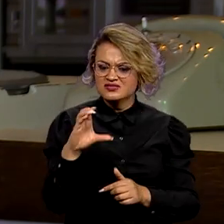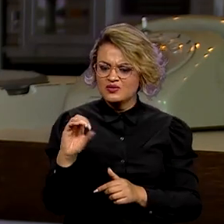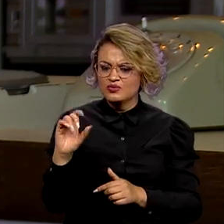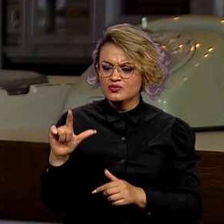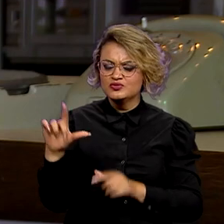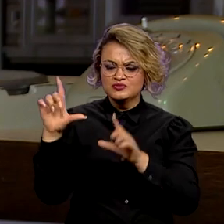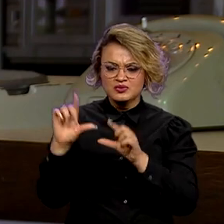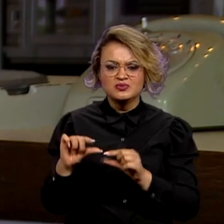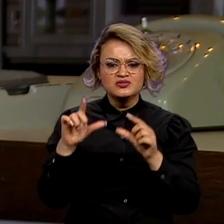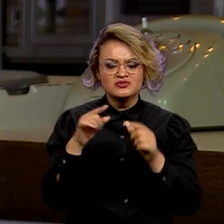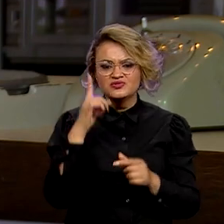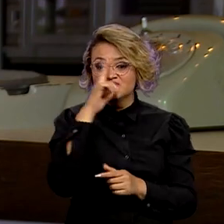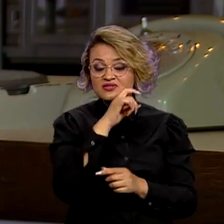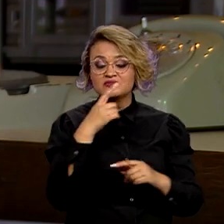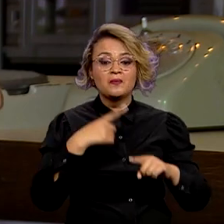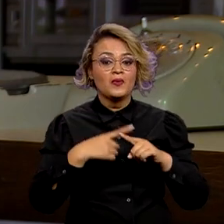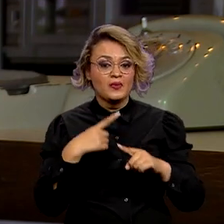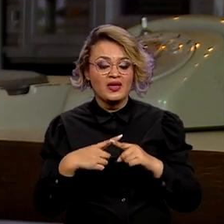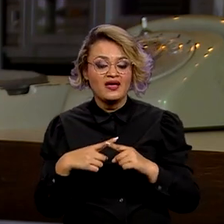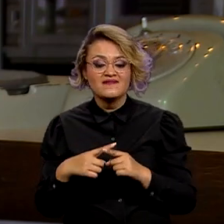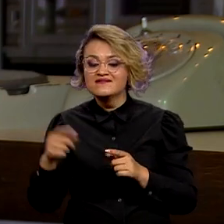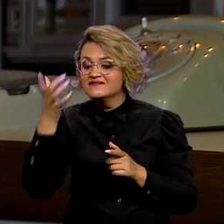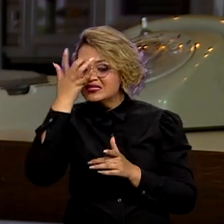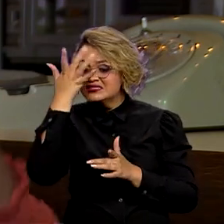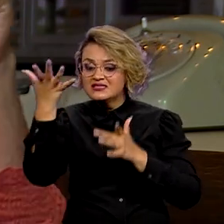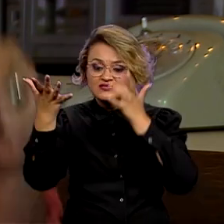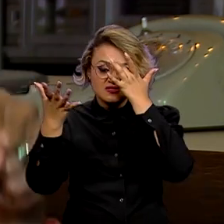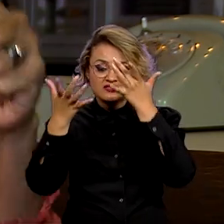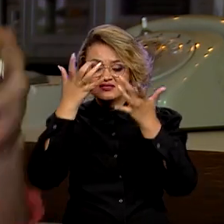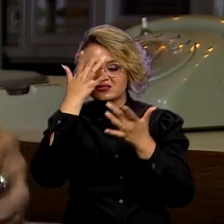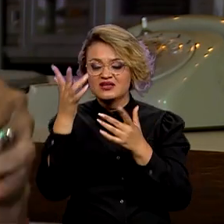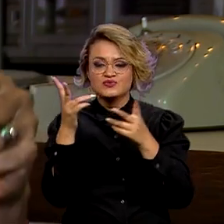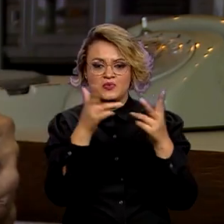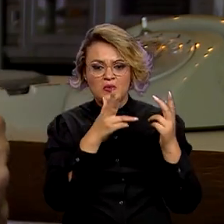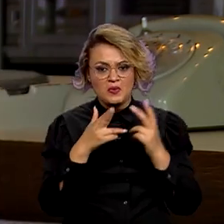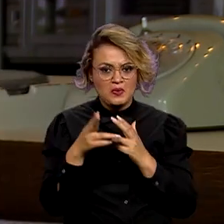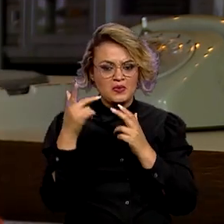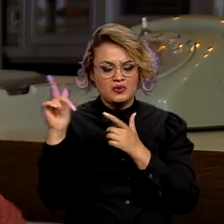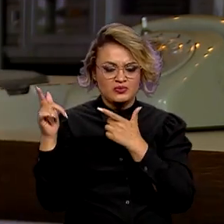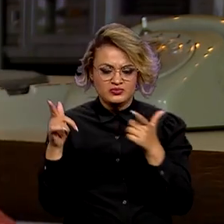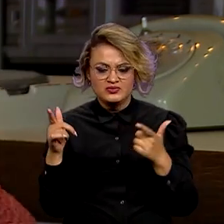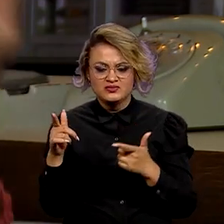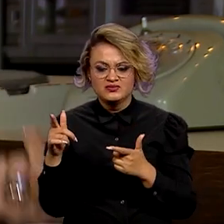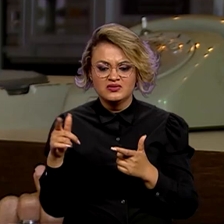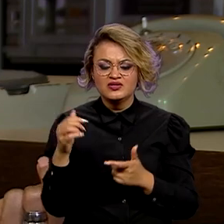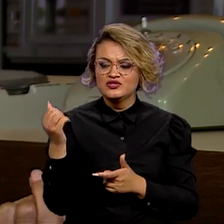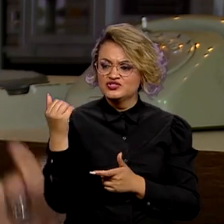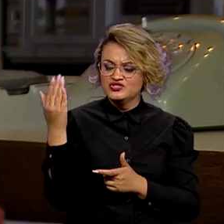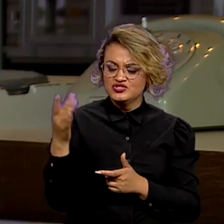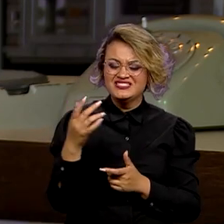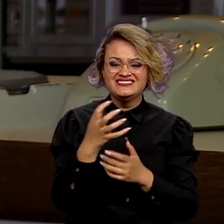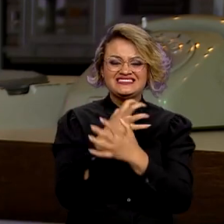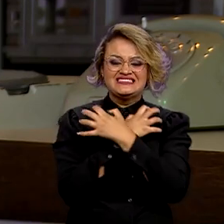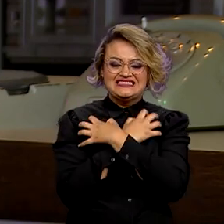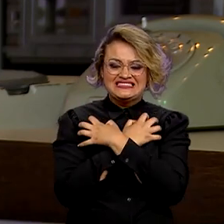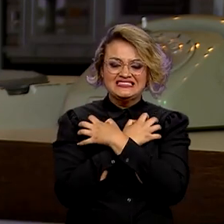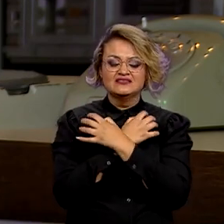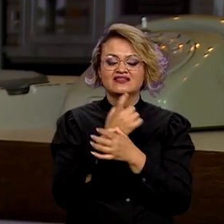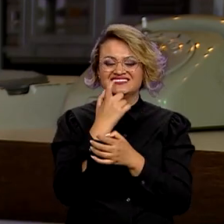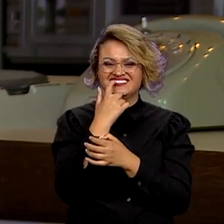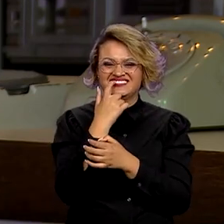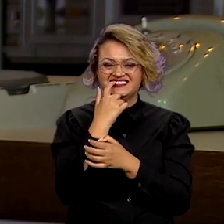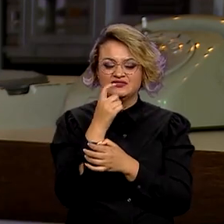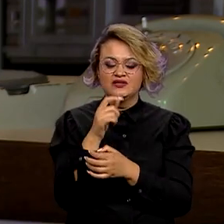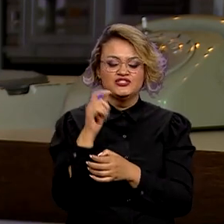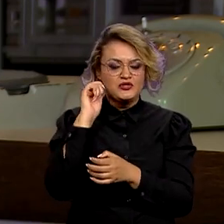CO2 por não ter as mesmas facilidades de mudar sua matriz energética de fóssil para renovável, ou seja,